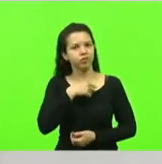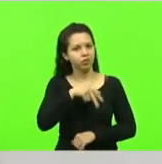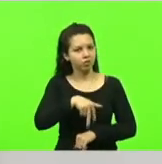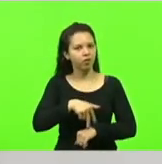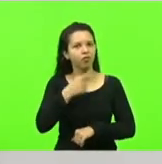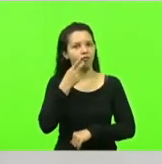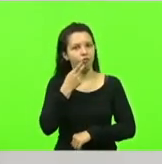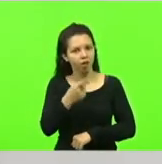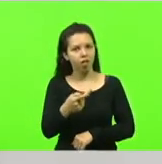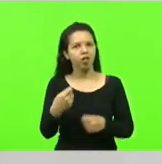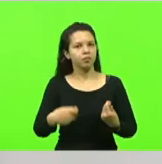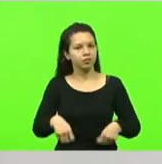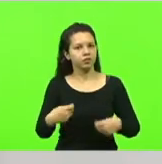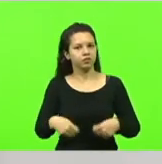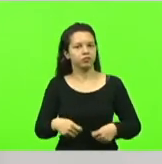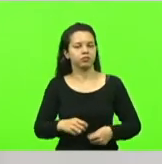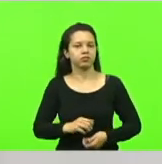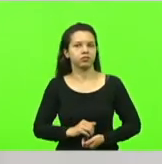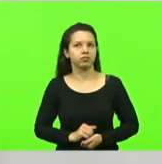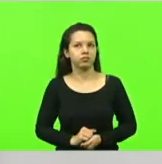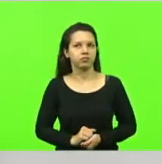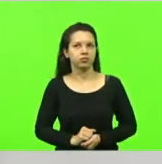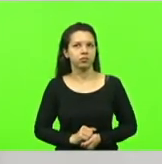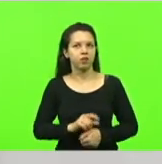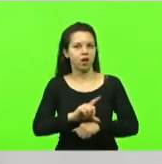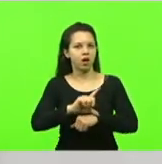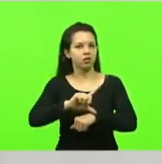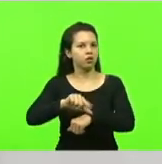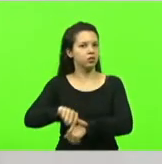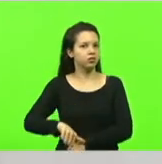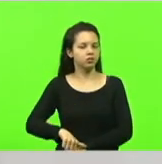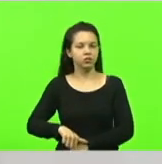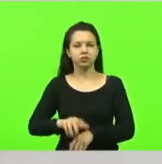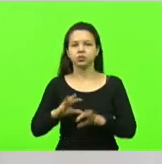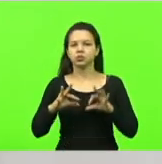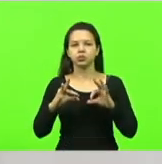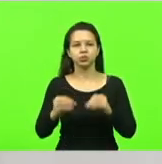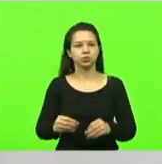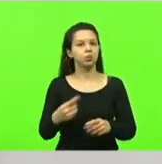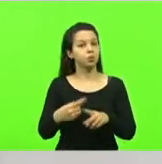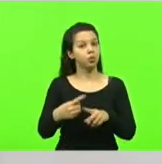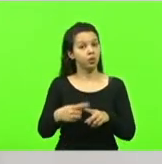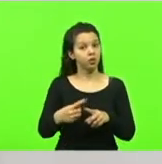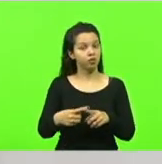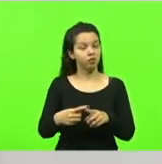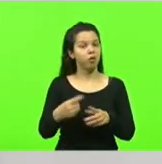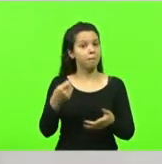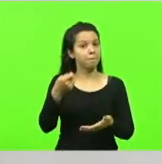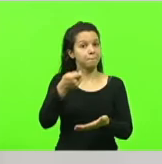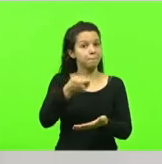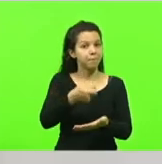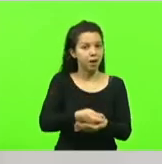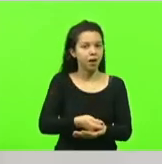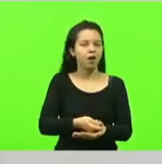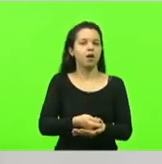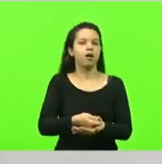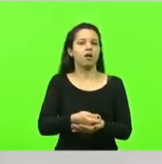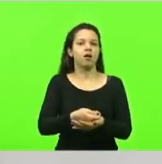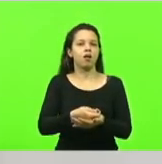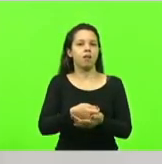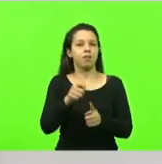desse. Falar, tu está atrasando tudo. Porque daí tu vai pagar lá em dezembro, vai abrir